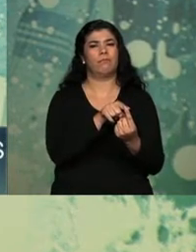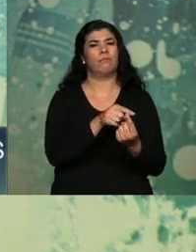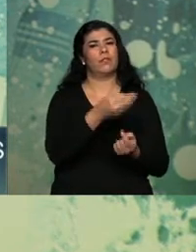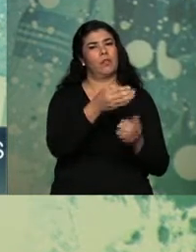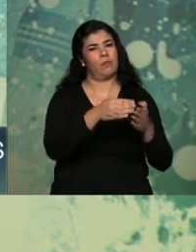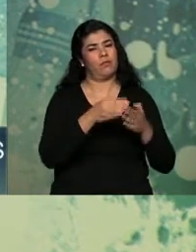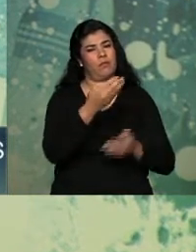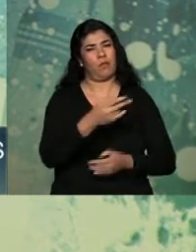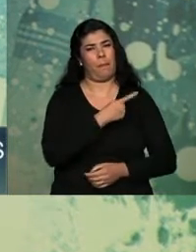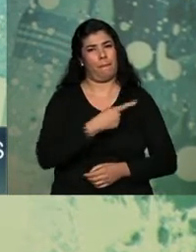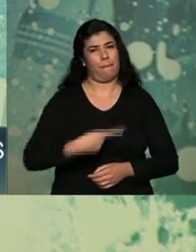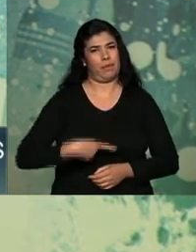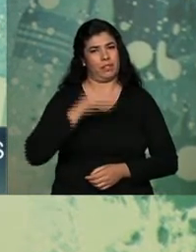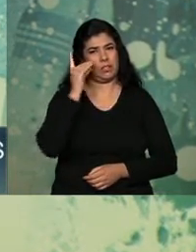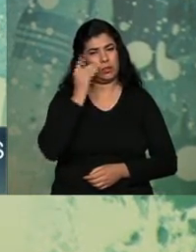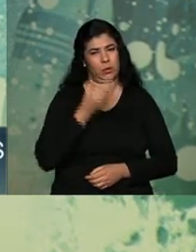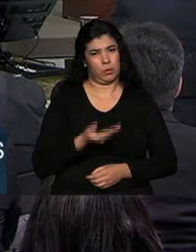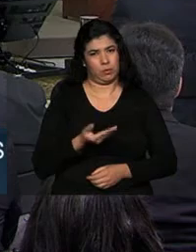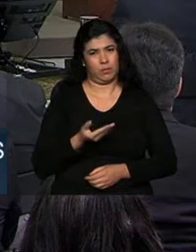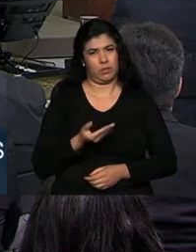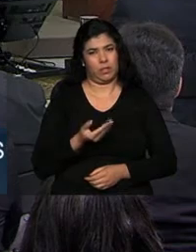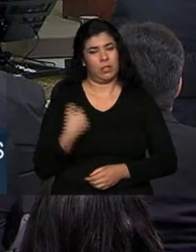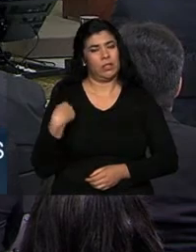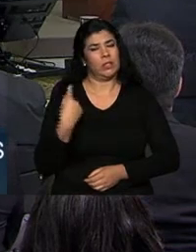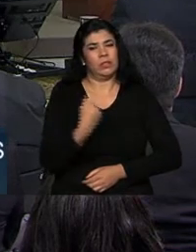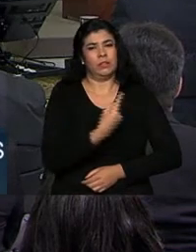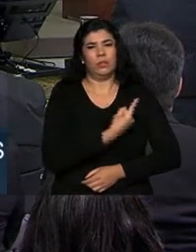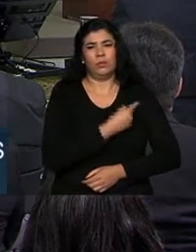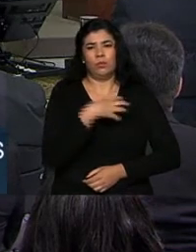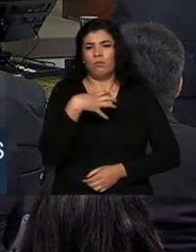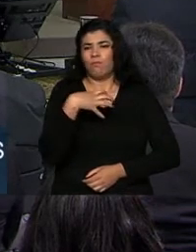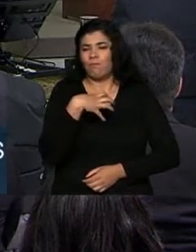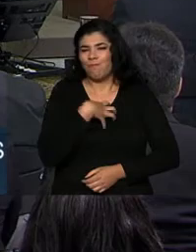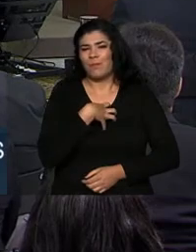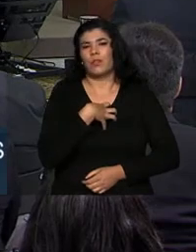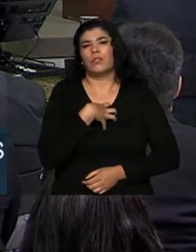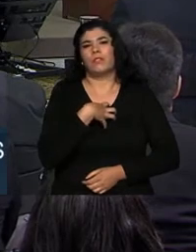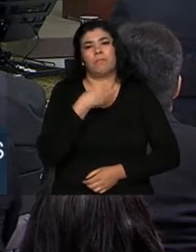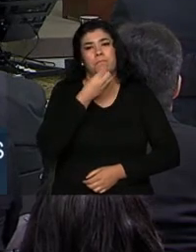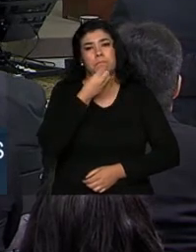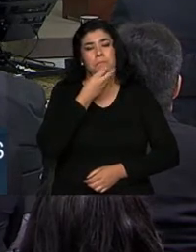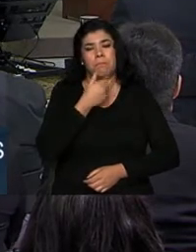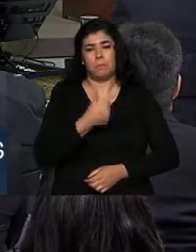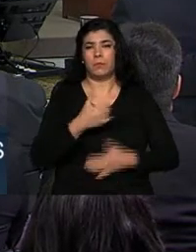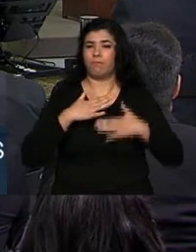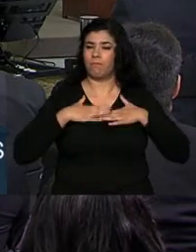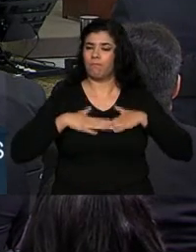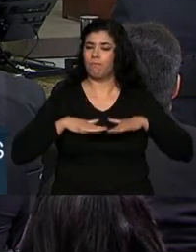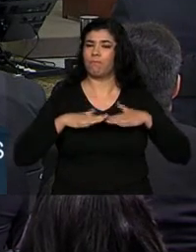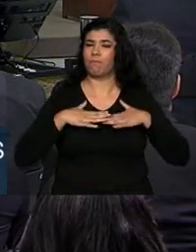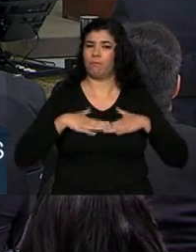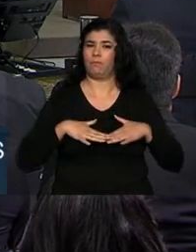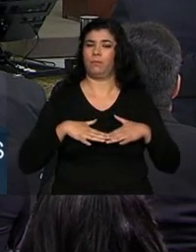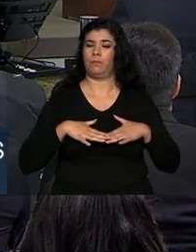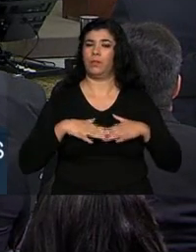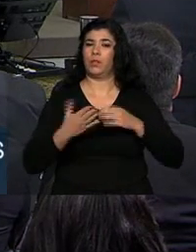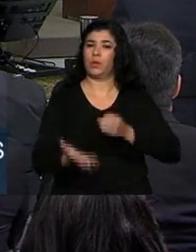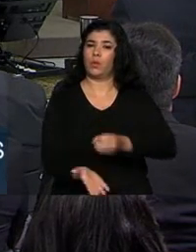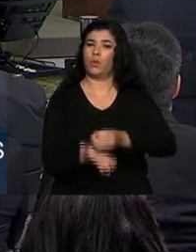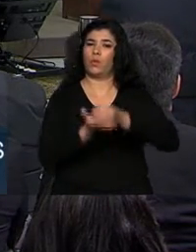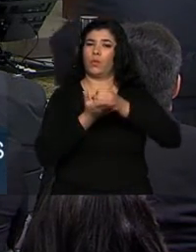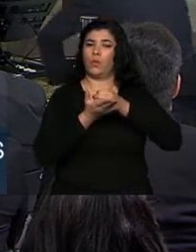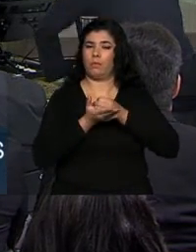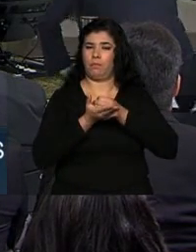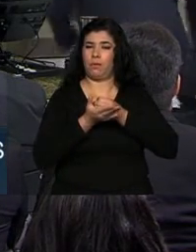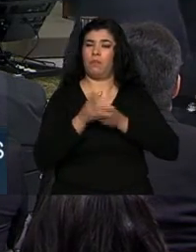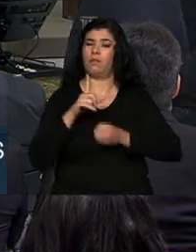presidente, presidenta, nós nos sentimos muito confortáveis, confortados com o apoio